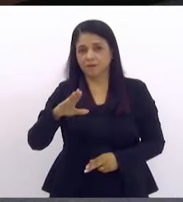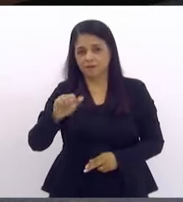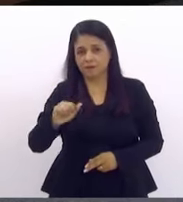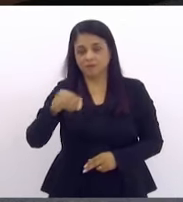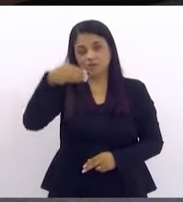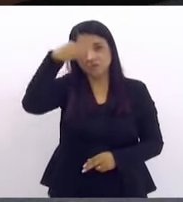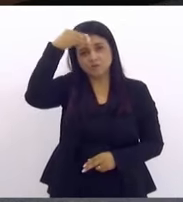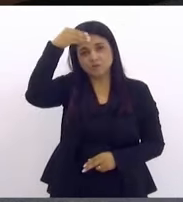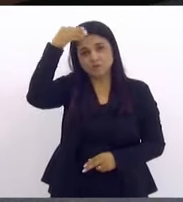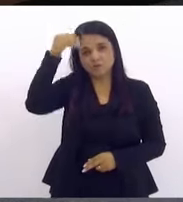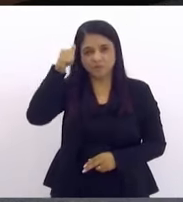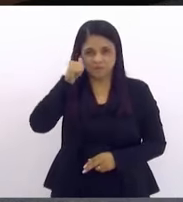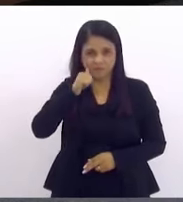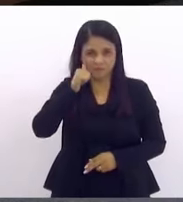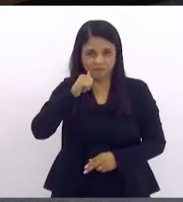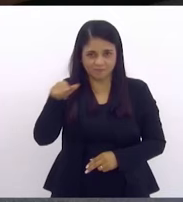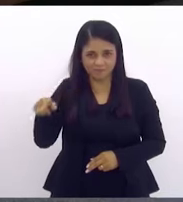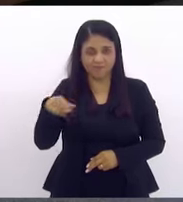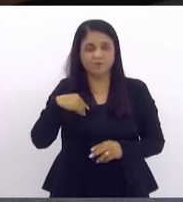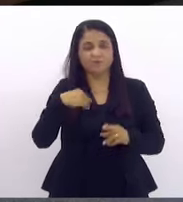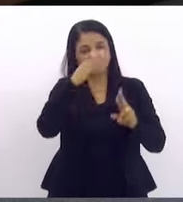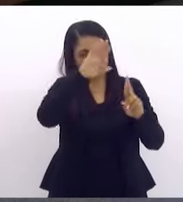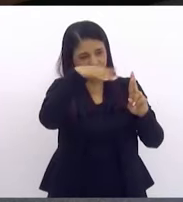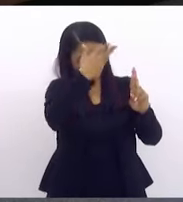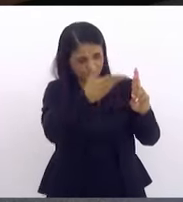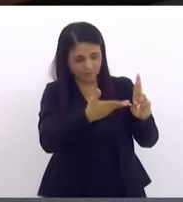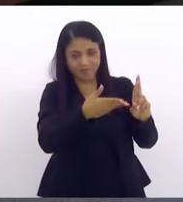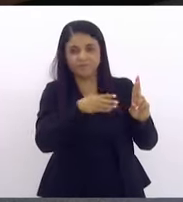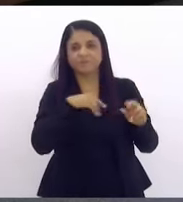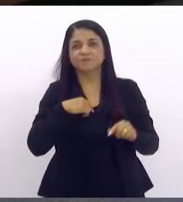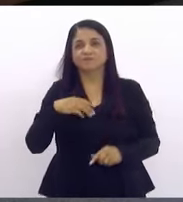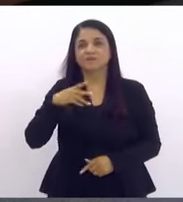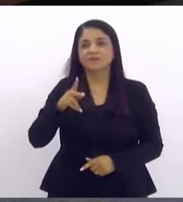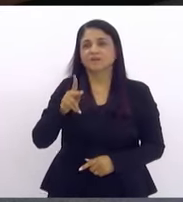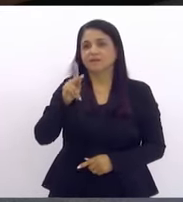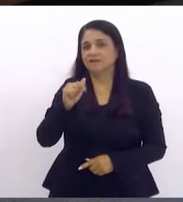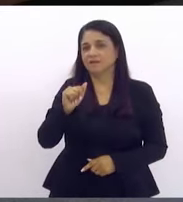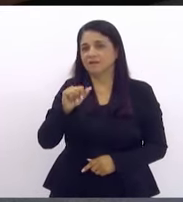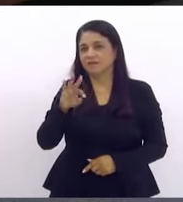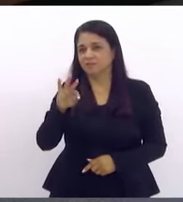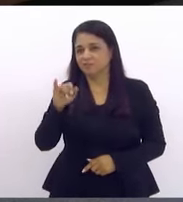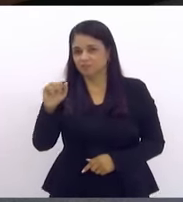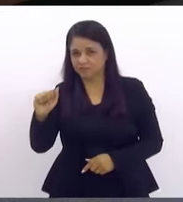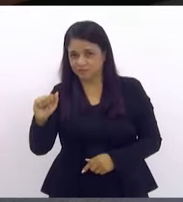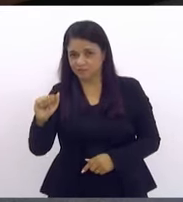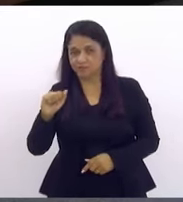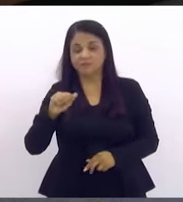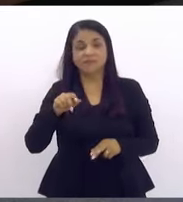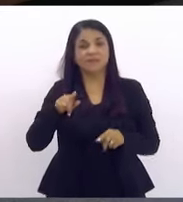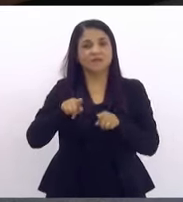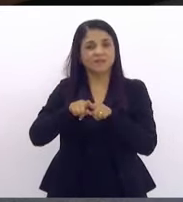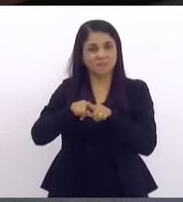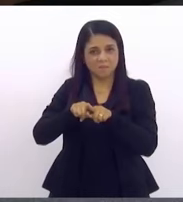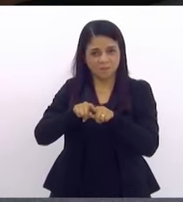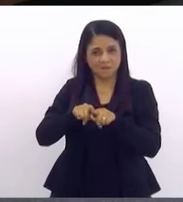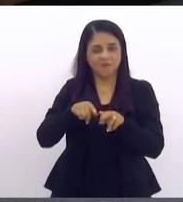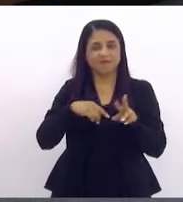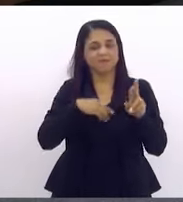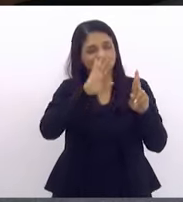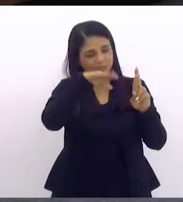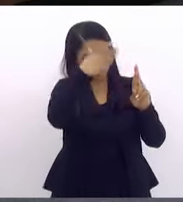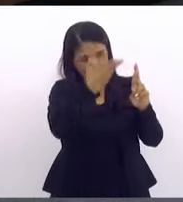sobrinha do homenageado Cátia da Costa alemão Ferreira irmã do